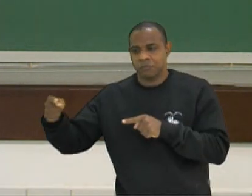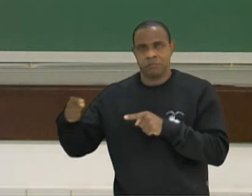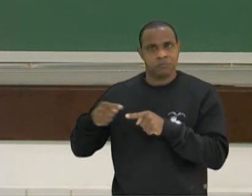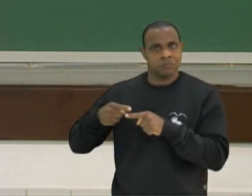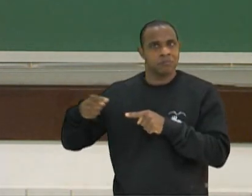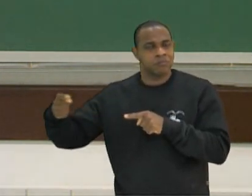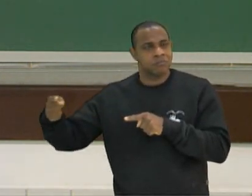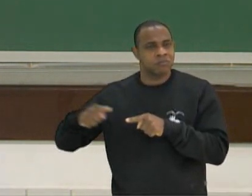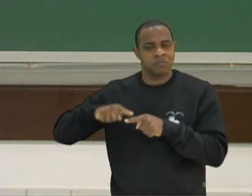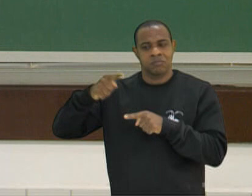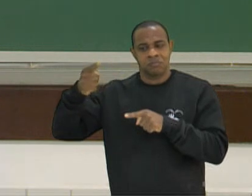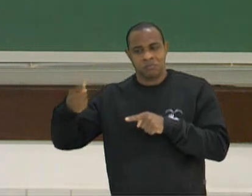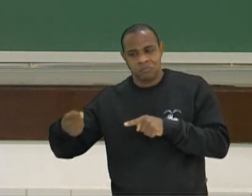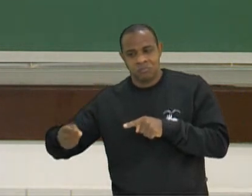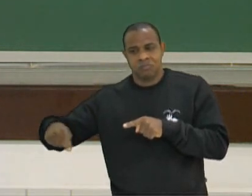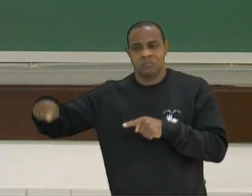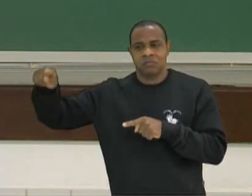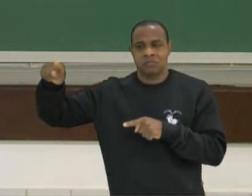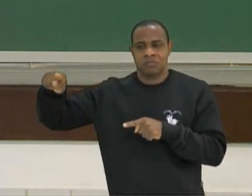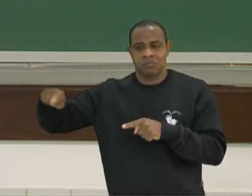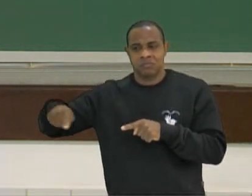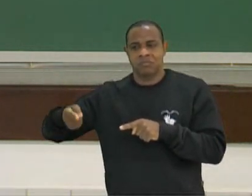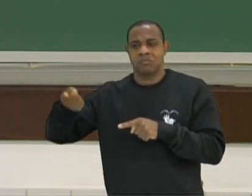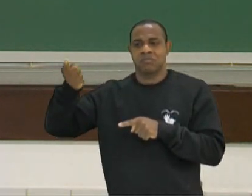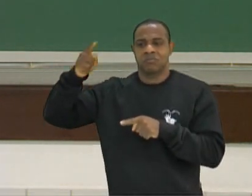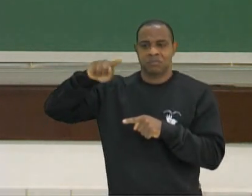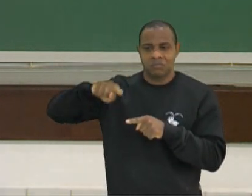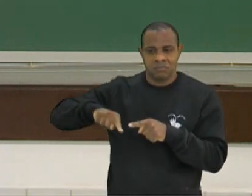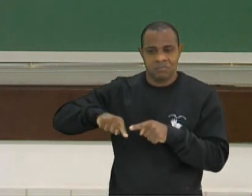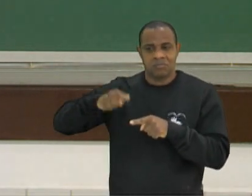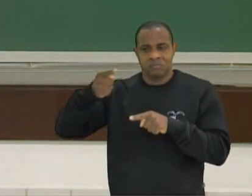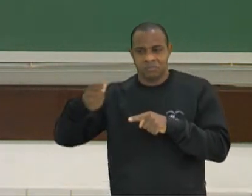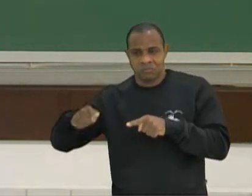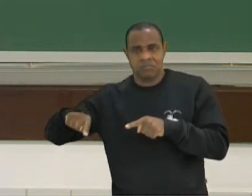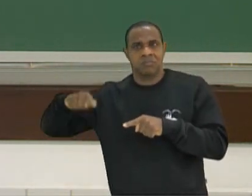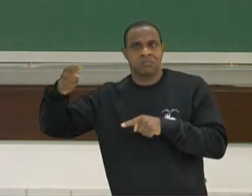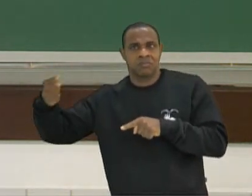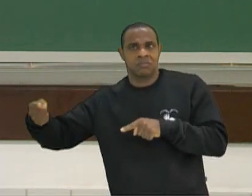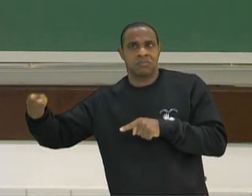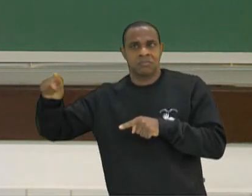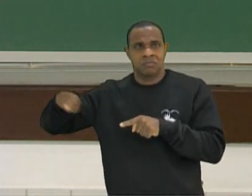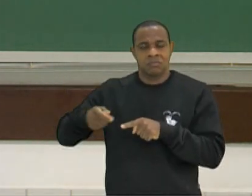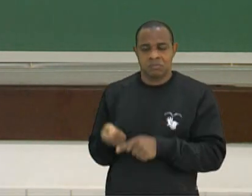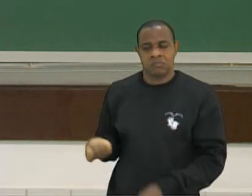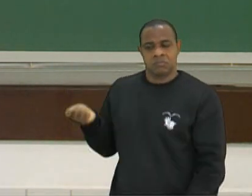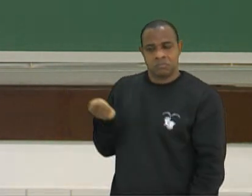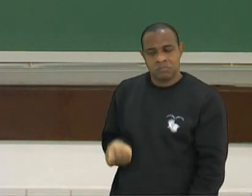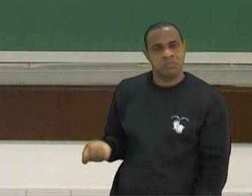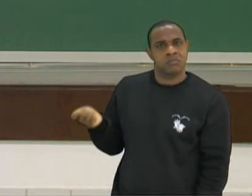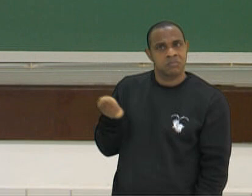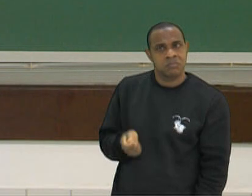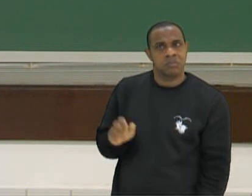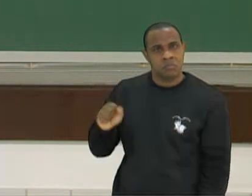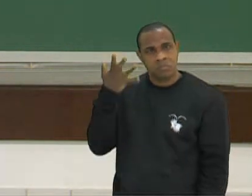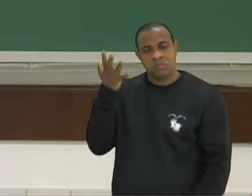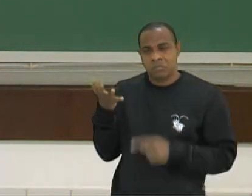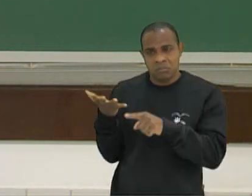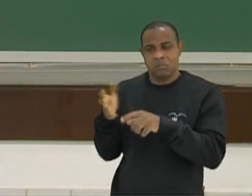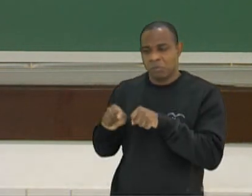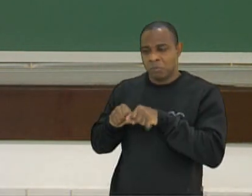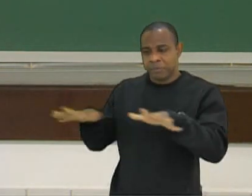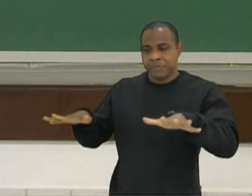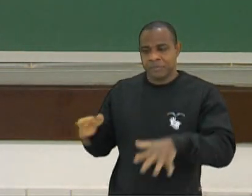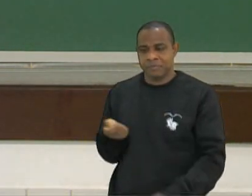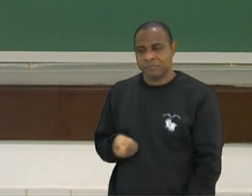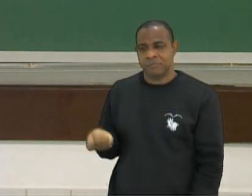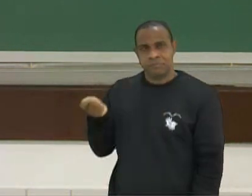ela tá bem esticada e você faz essa movimentação dessa onda, o que vai acontecer? Então ela vai se propagar até